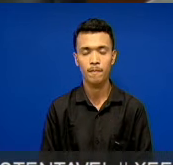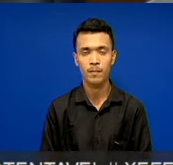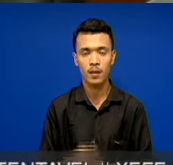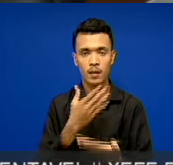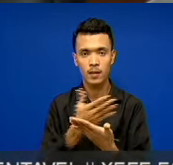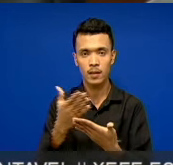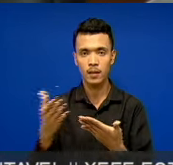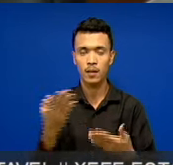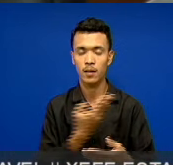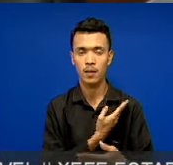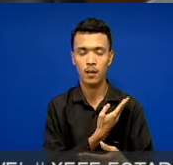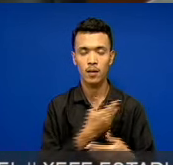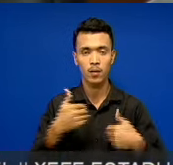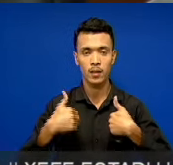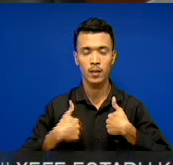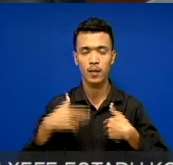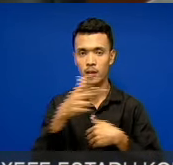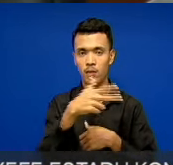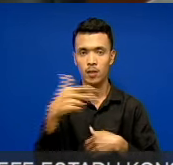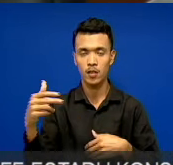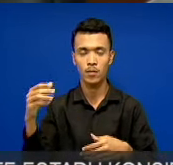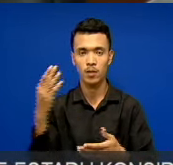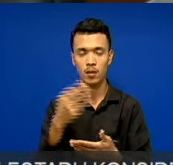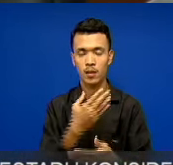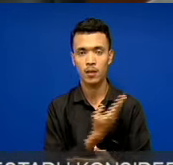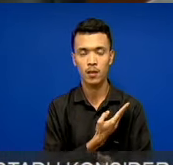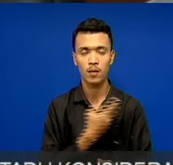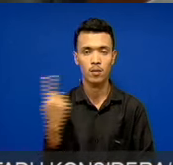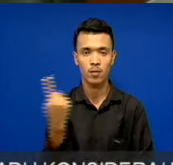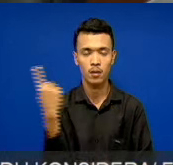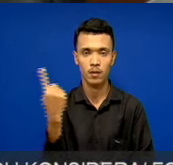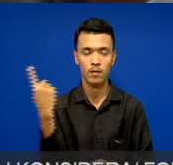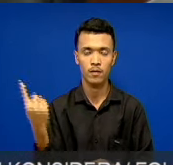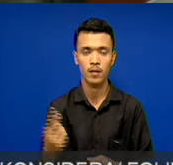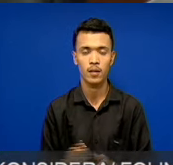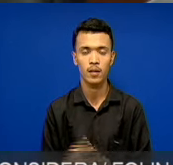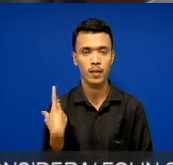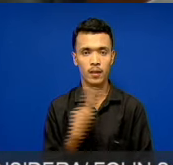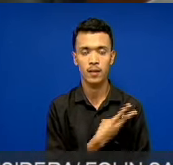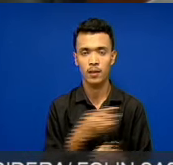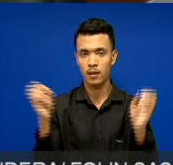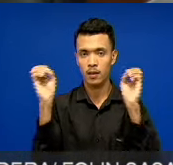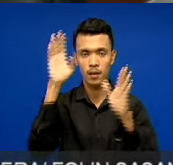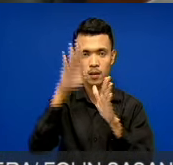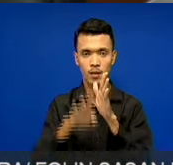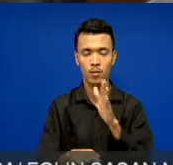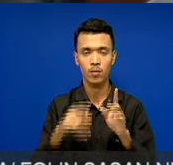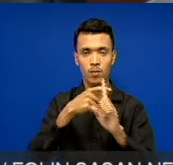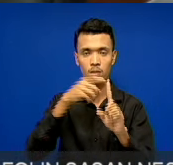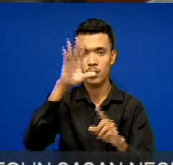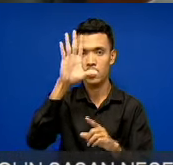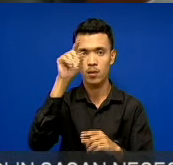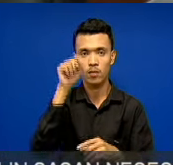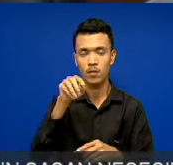tendensi sae ye Indonesia mos Folin sae na fating ye region tomok Folin fo sae na na fating se itala tung ho si 5,2,5